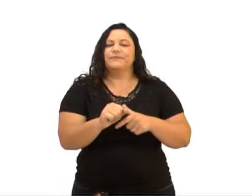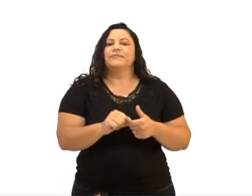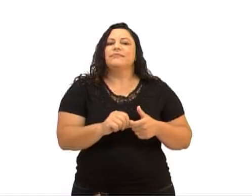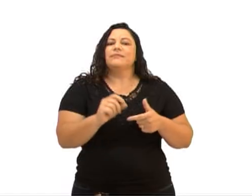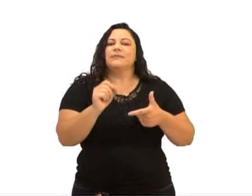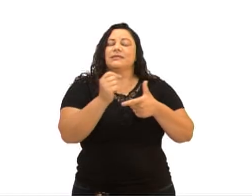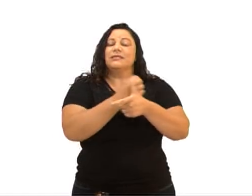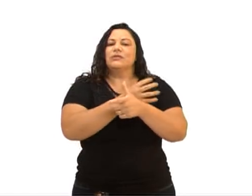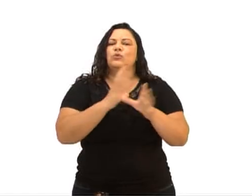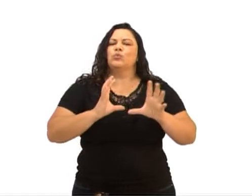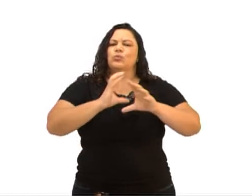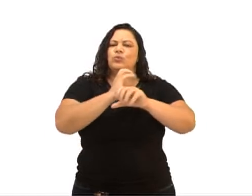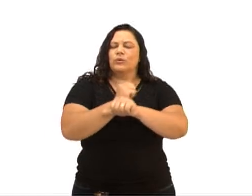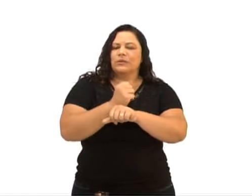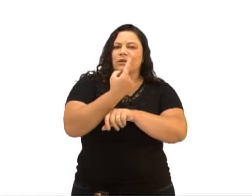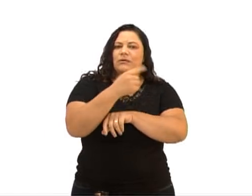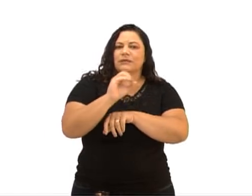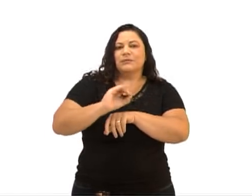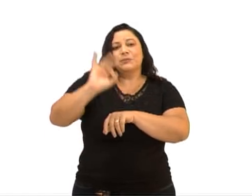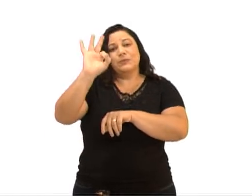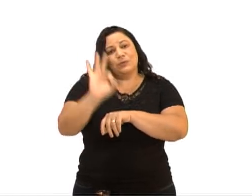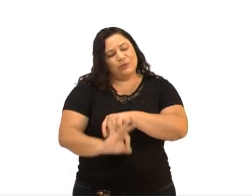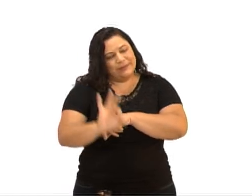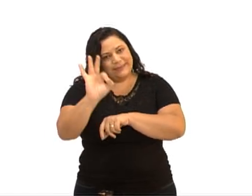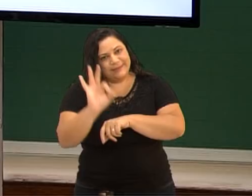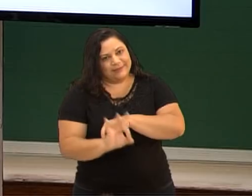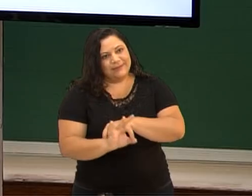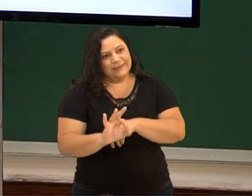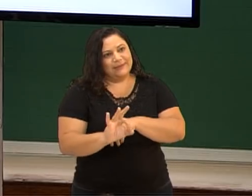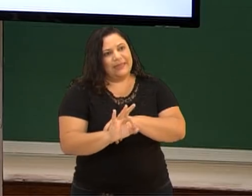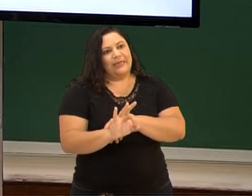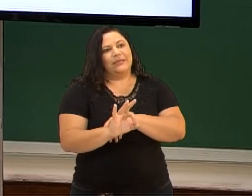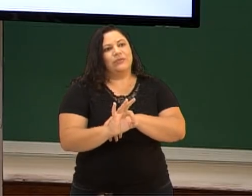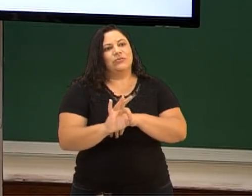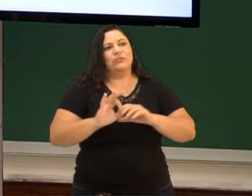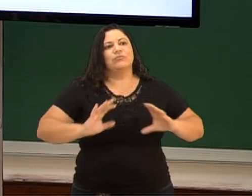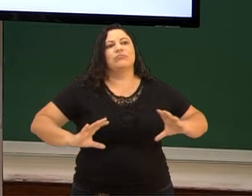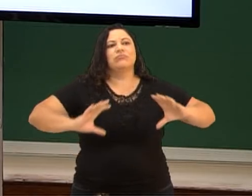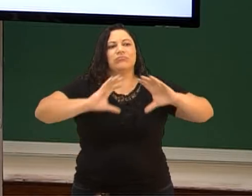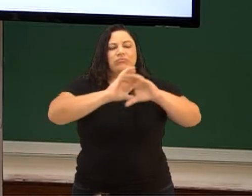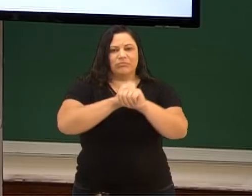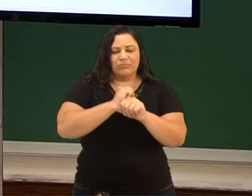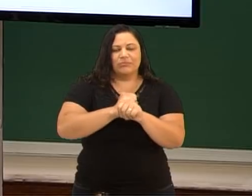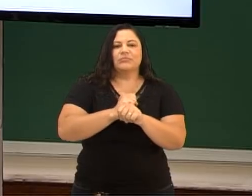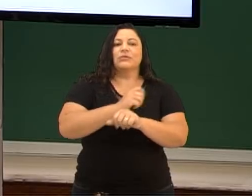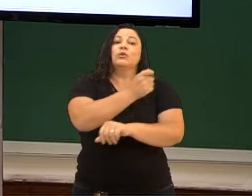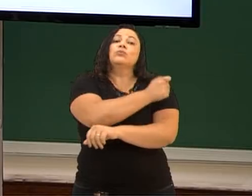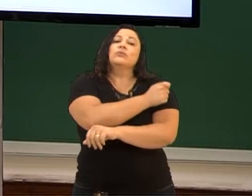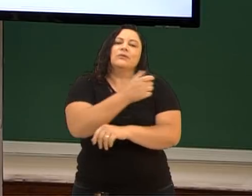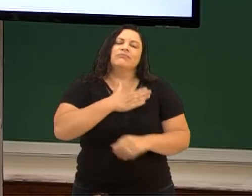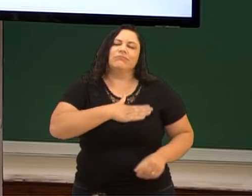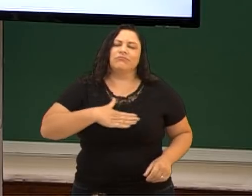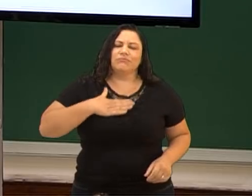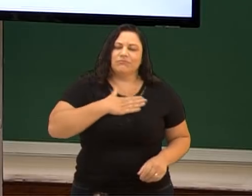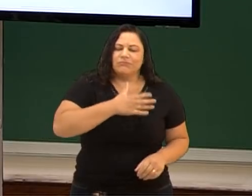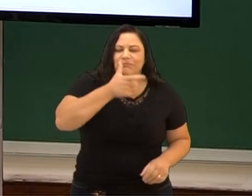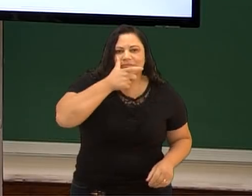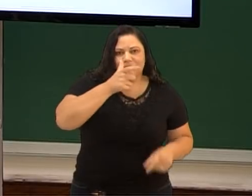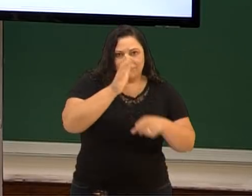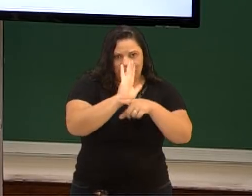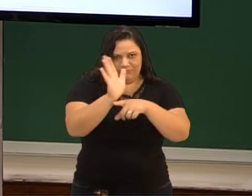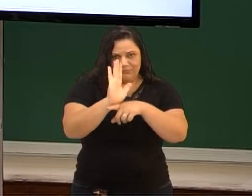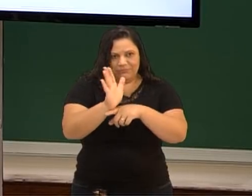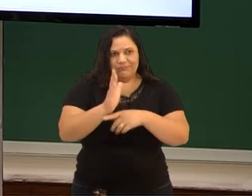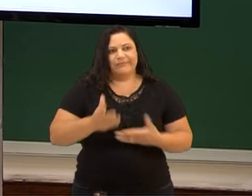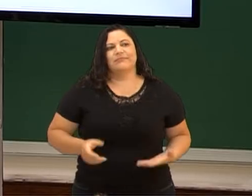dos 100%, corresponde ao percentual dos alunos que gostam de assistir filmes. Então,